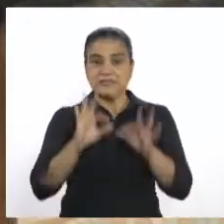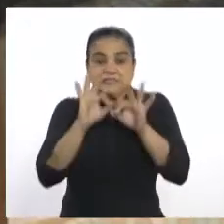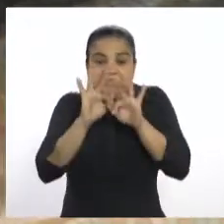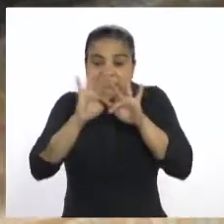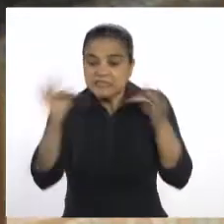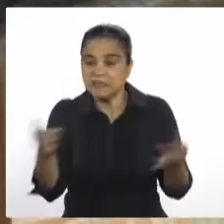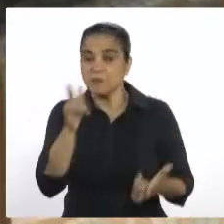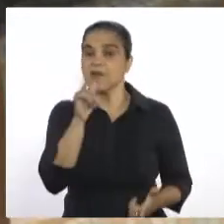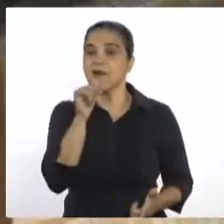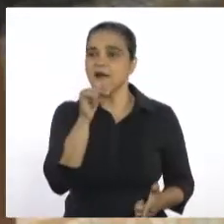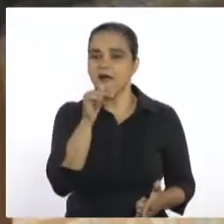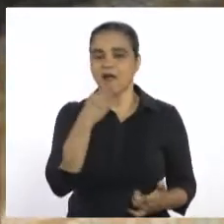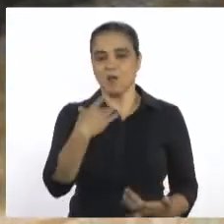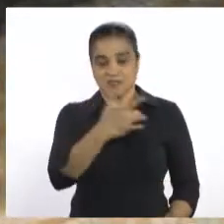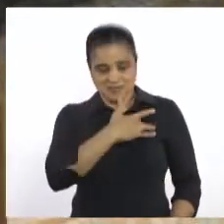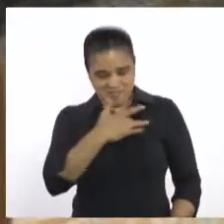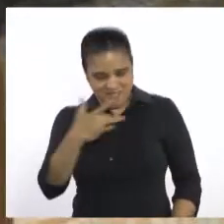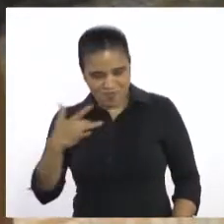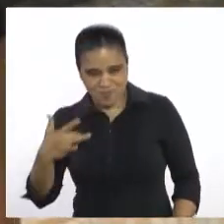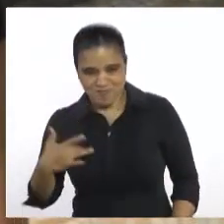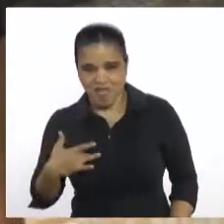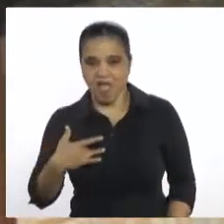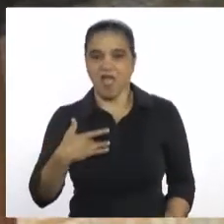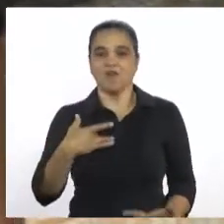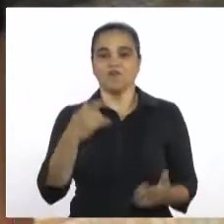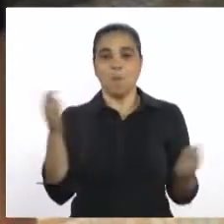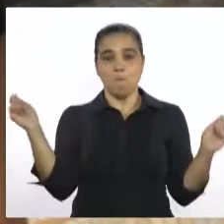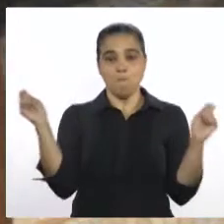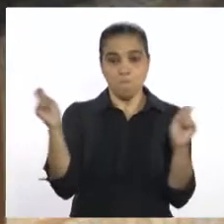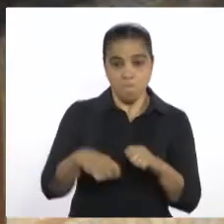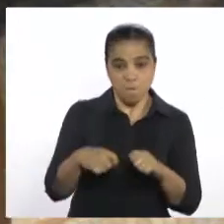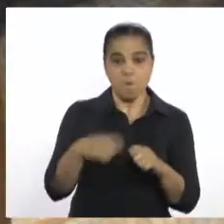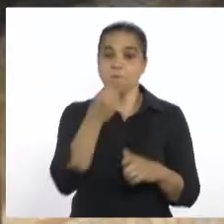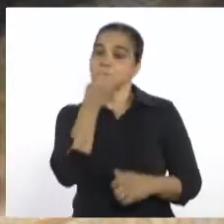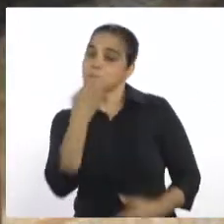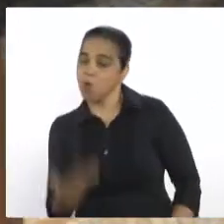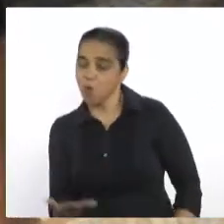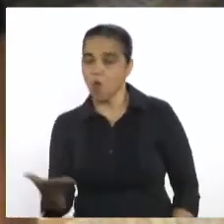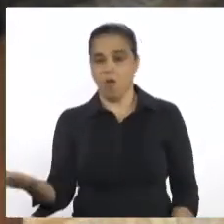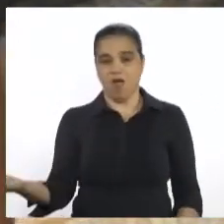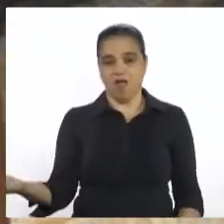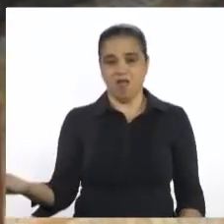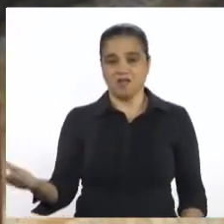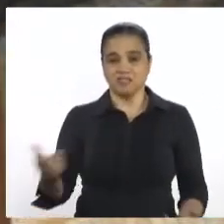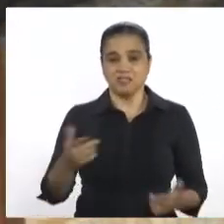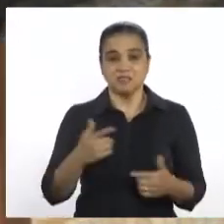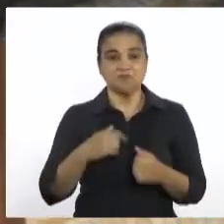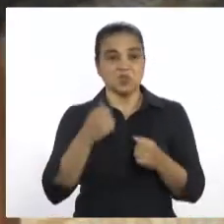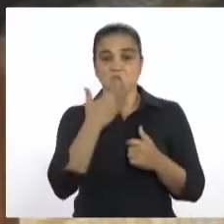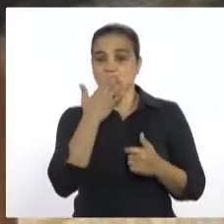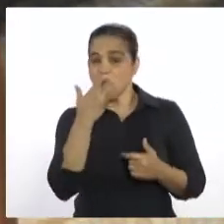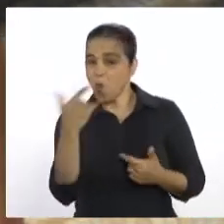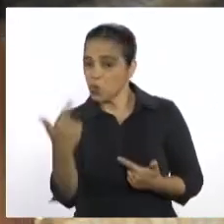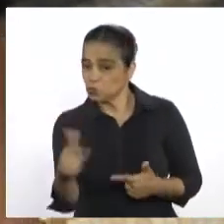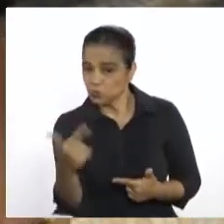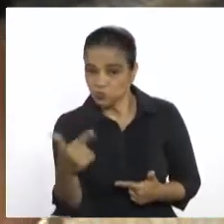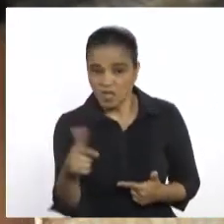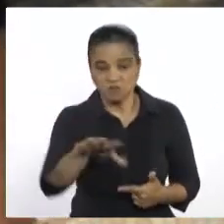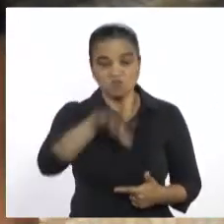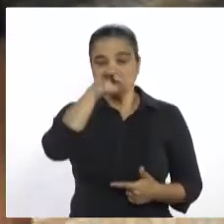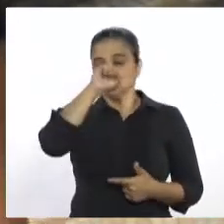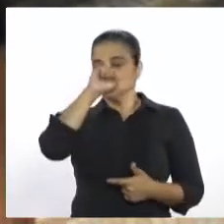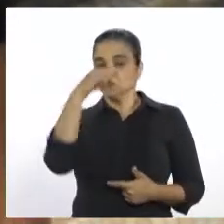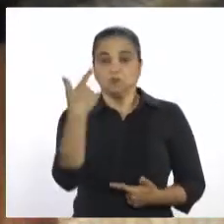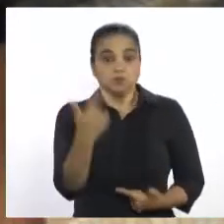ela, para ser saudável e apropriada, elas têm três características. Incolor, inodora, ela não pode ter gosto.